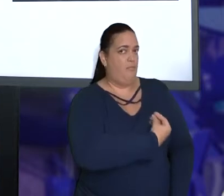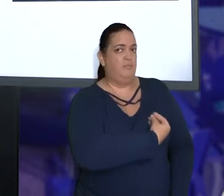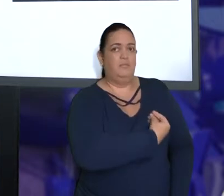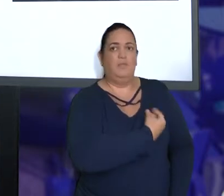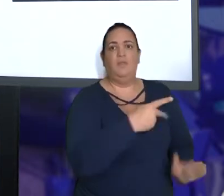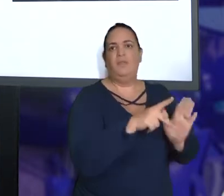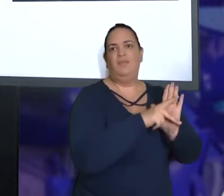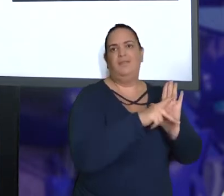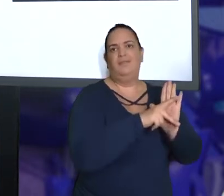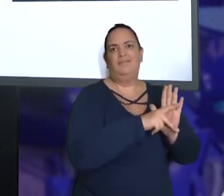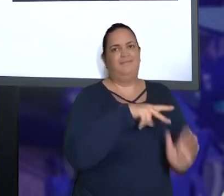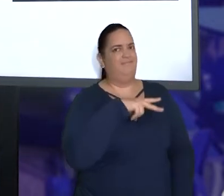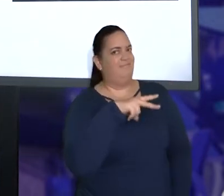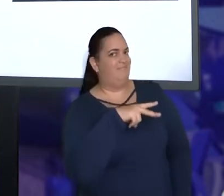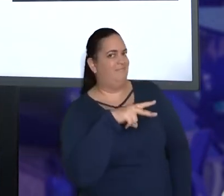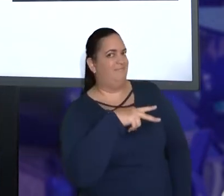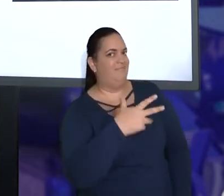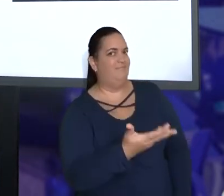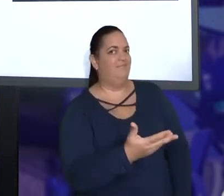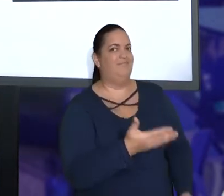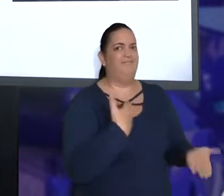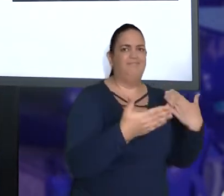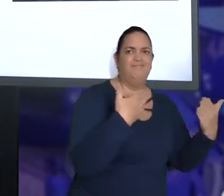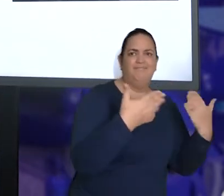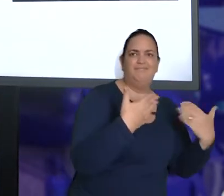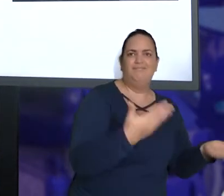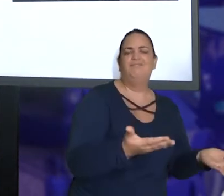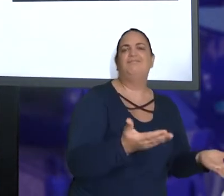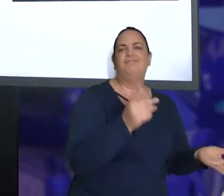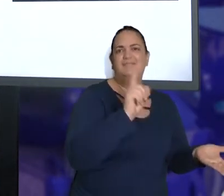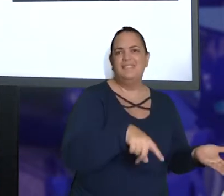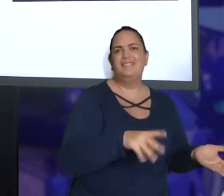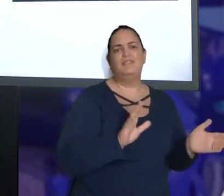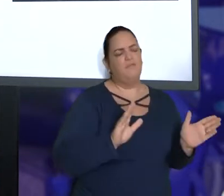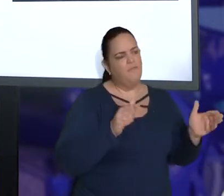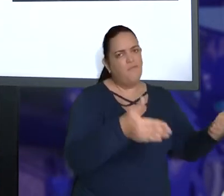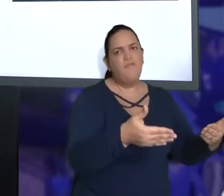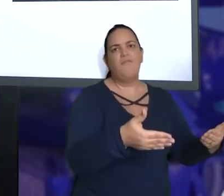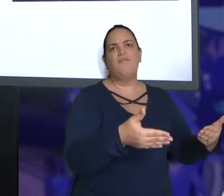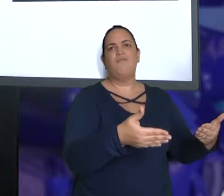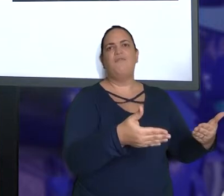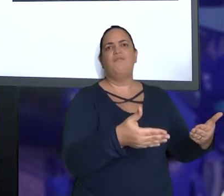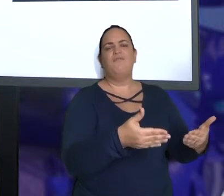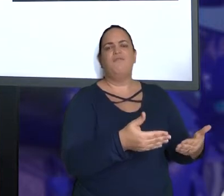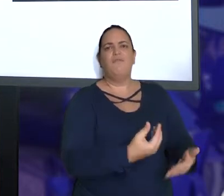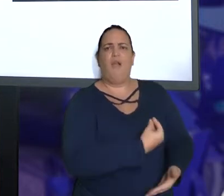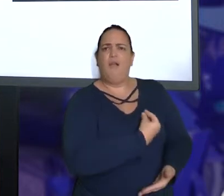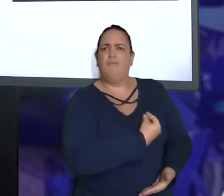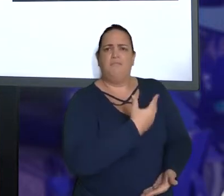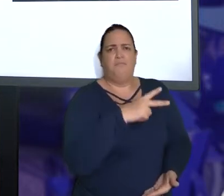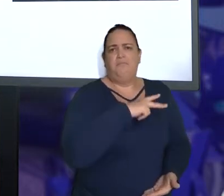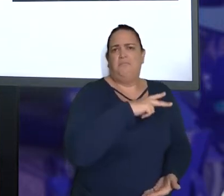sempre tentando, o diálogo, a conversa, o assunto é sempre voltado para a